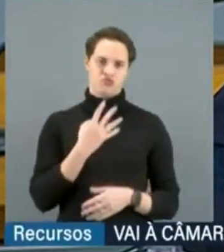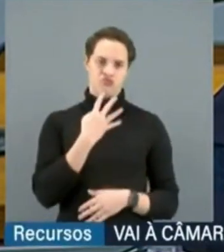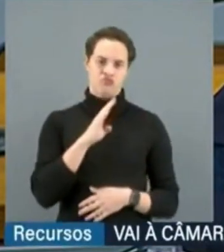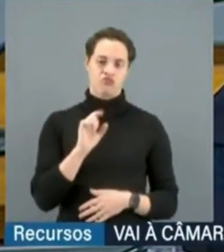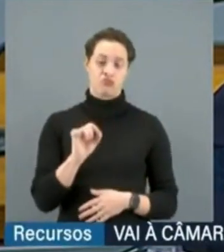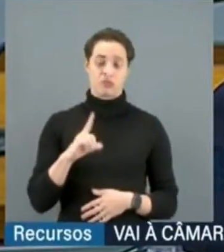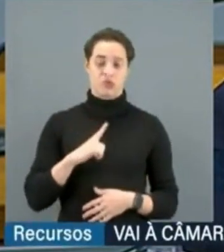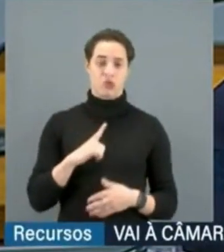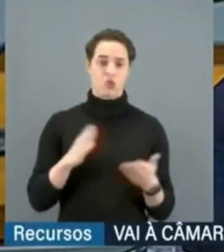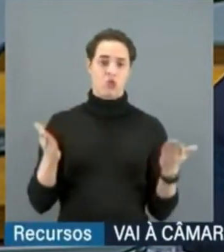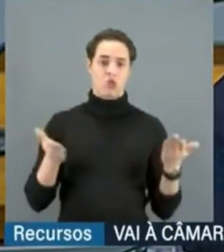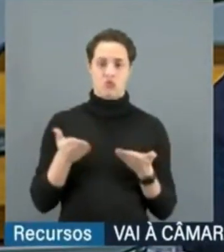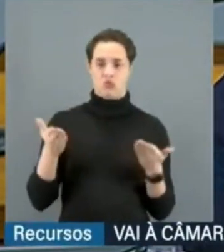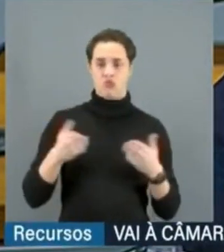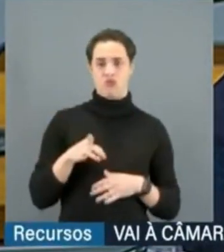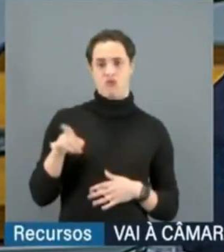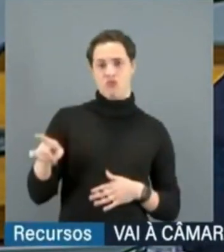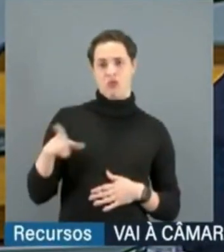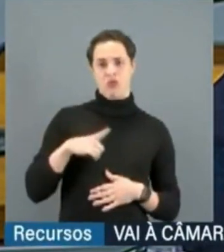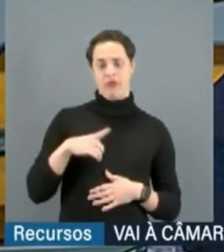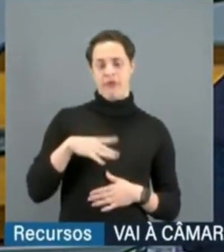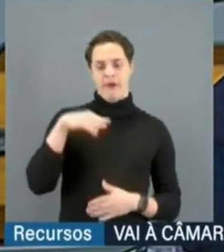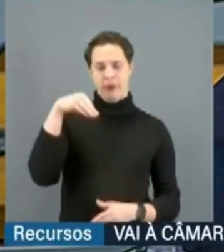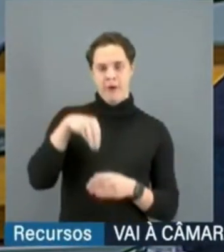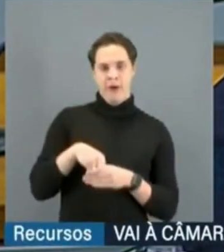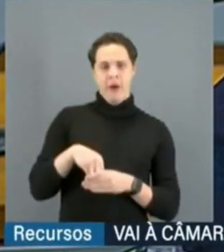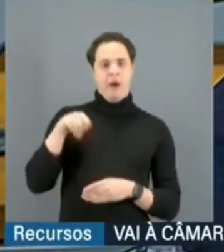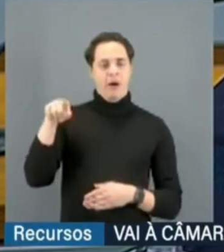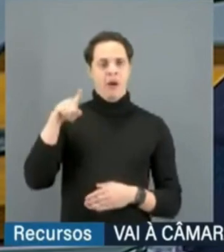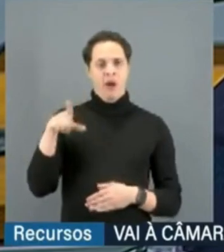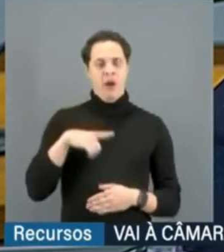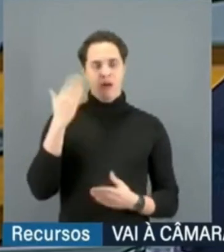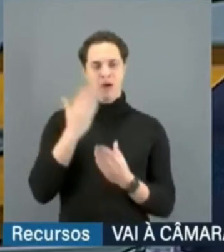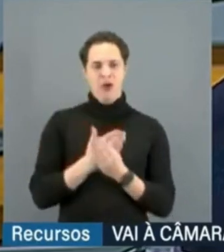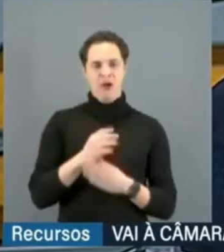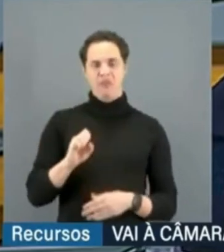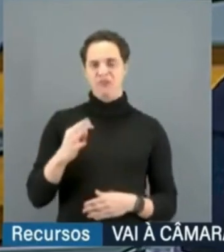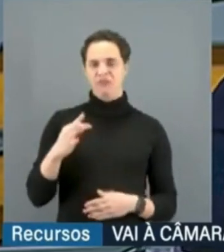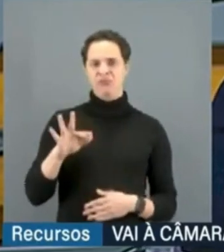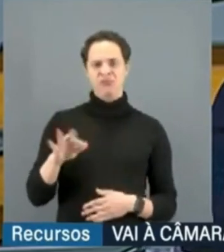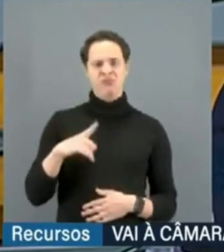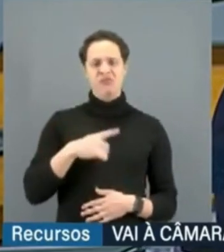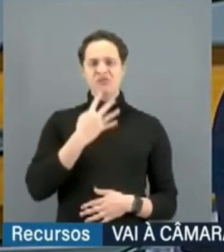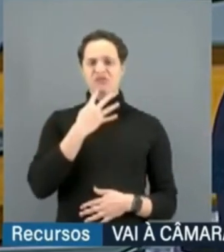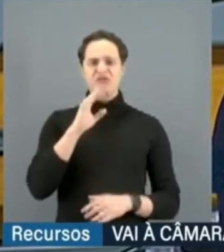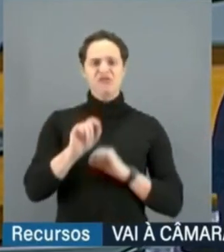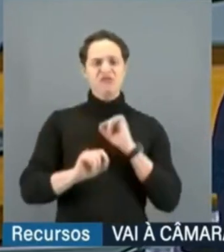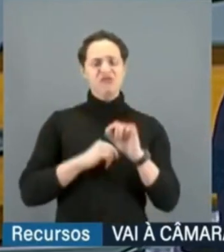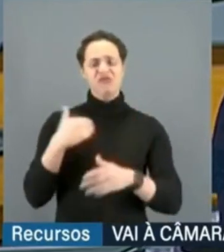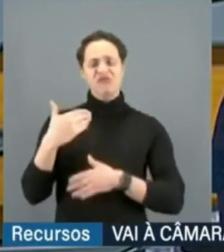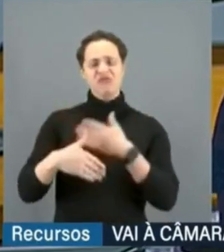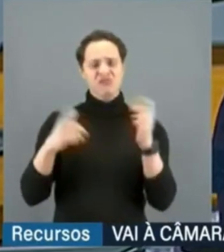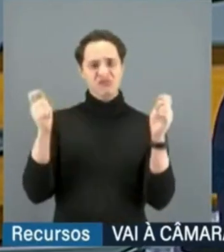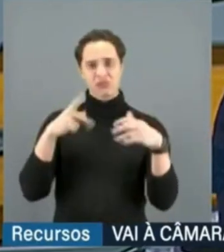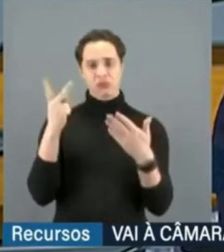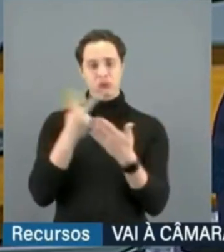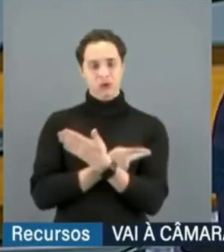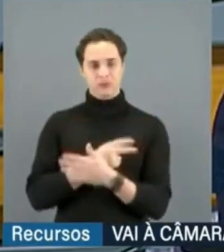existe lá no processo no Supremo Tribunal Federal. E nem conheço o que pode eventualmente